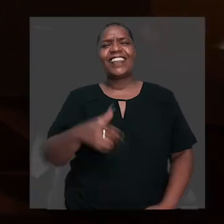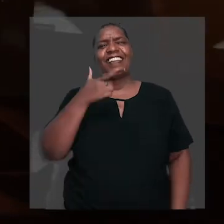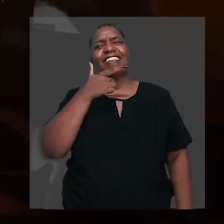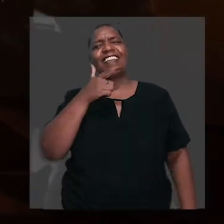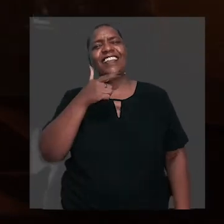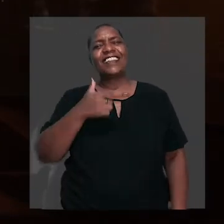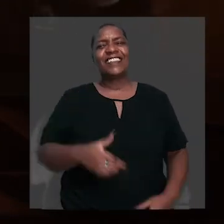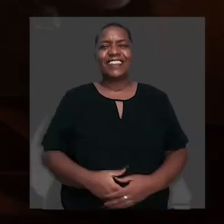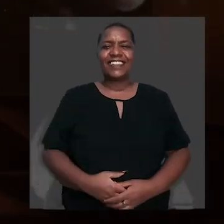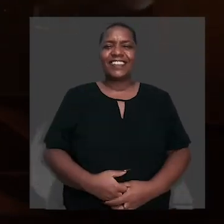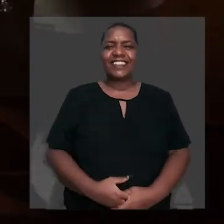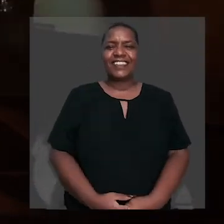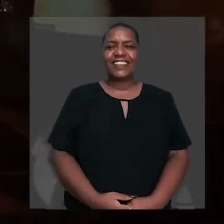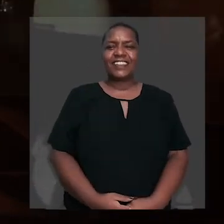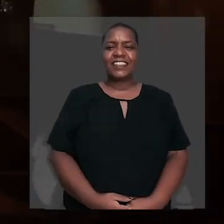É isso.